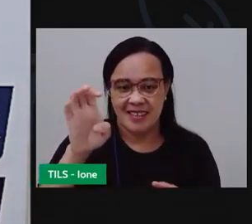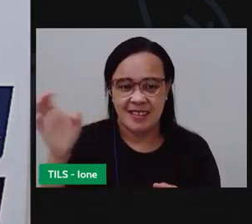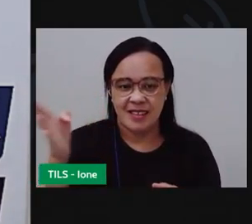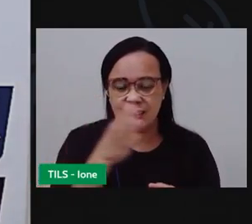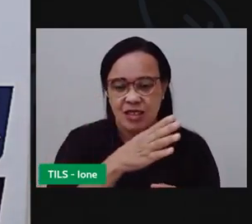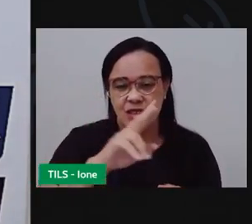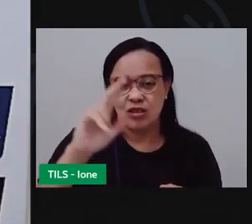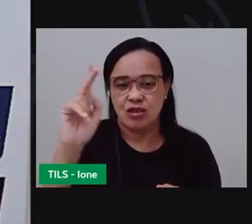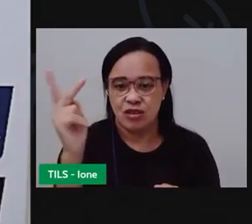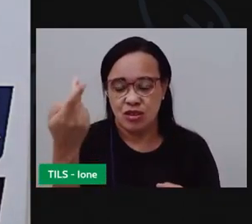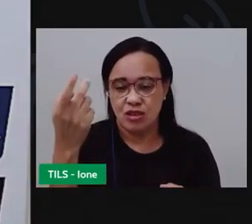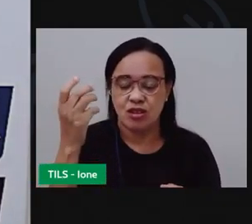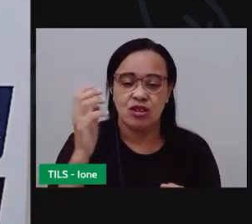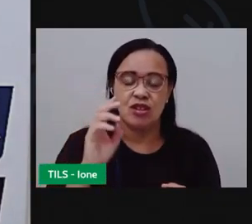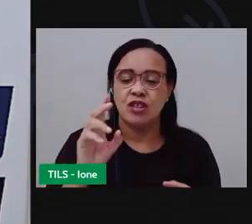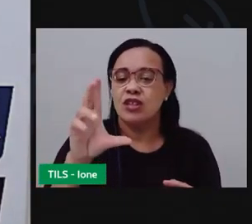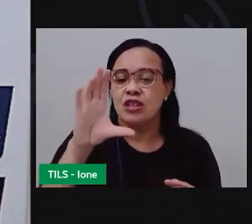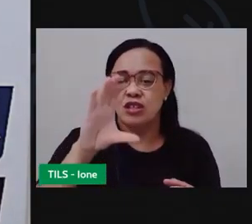Chave de Chumbo.